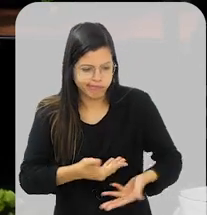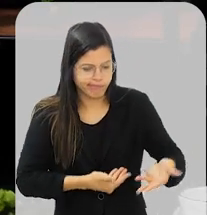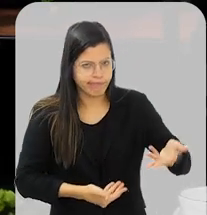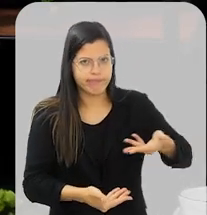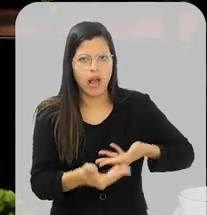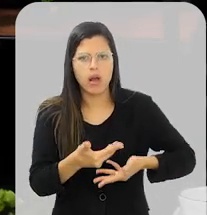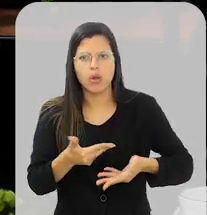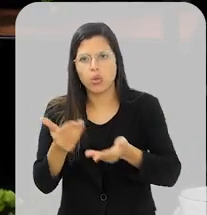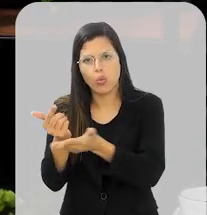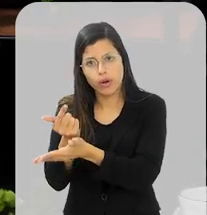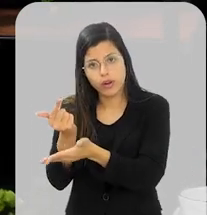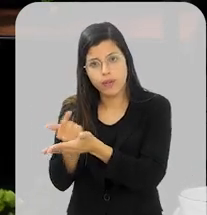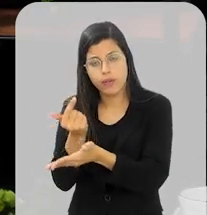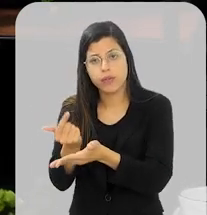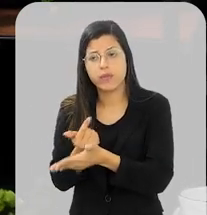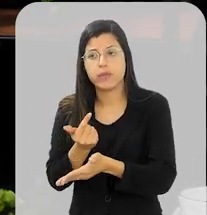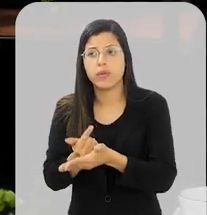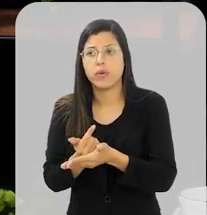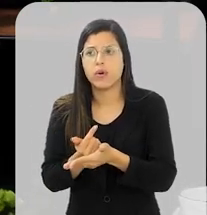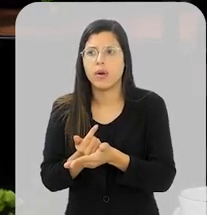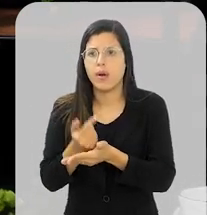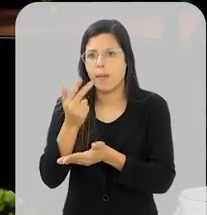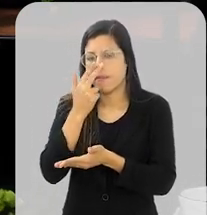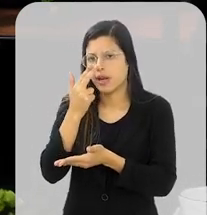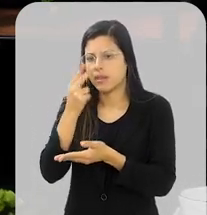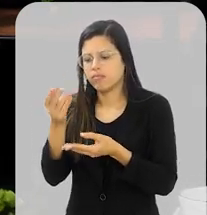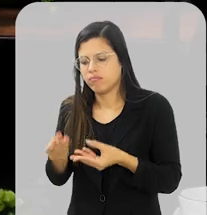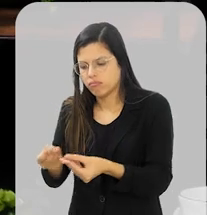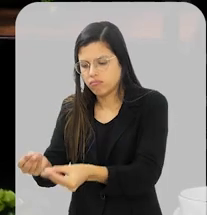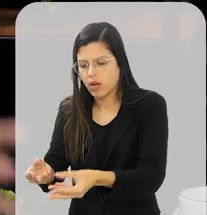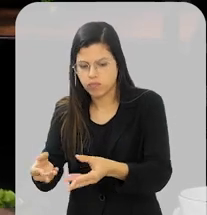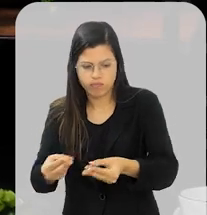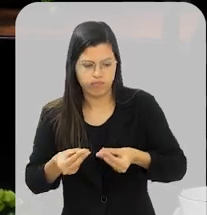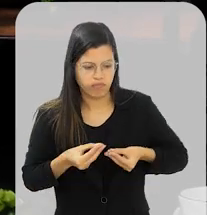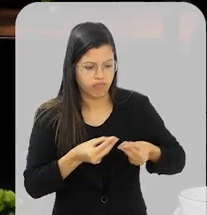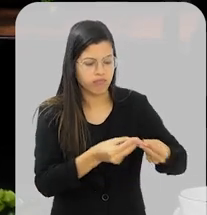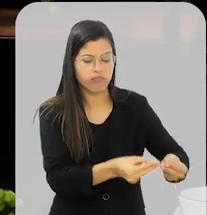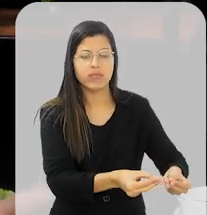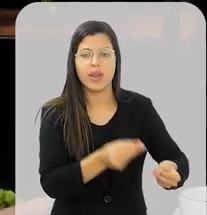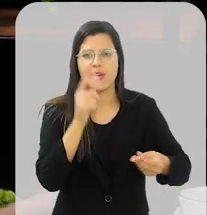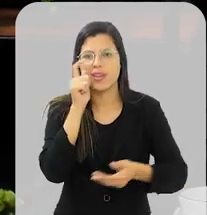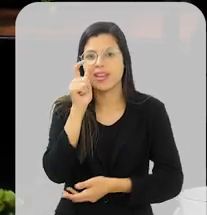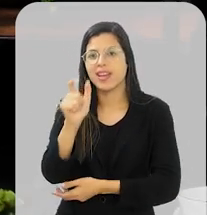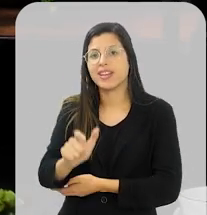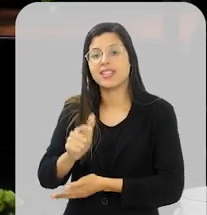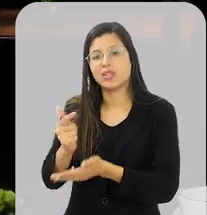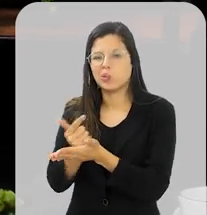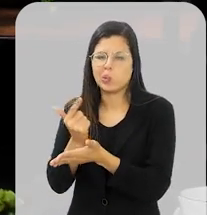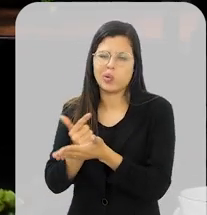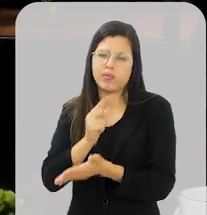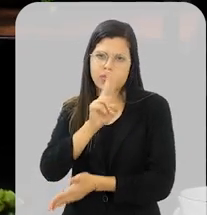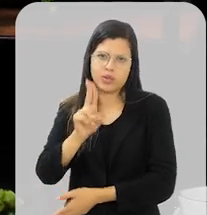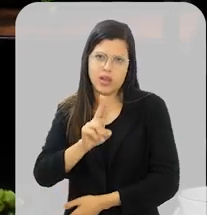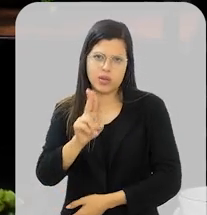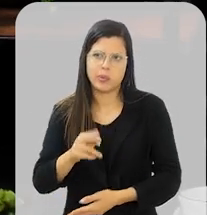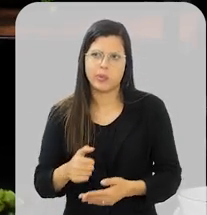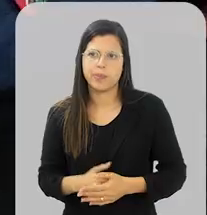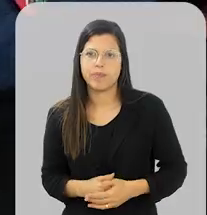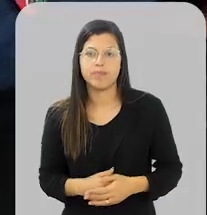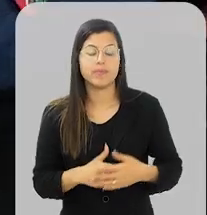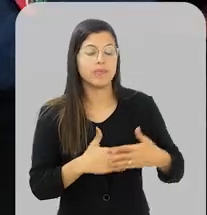movimentação do livro, né? O livro anda na mão de várias pessoas. Isso que é o interessante do livro